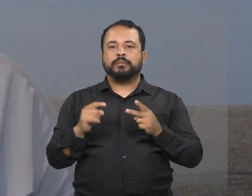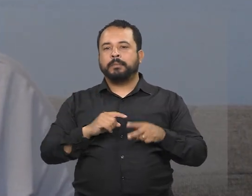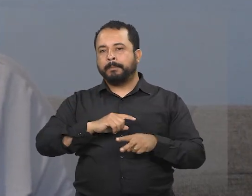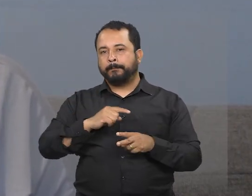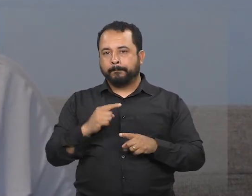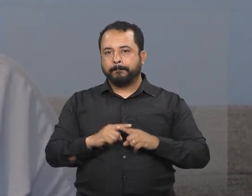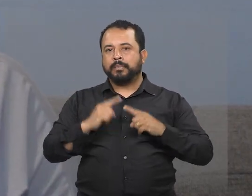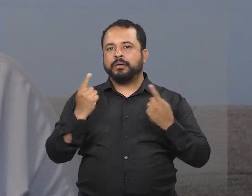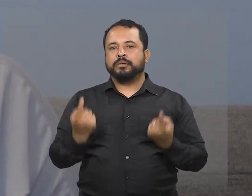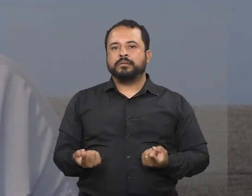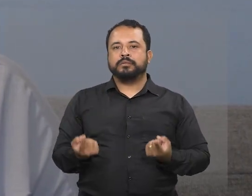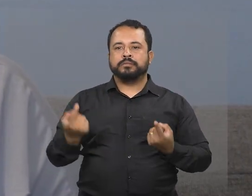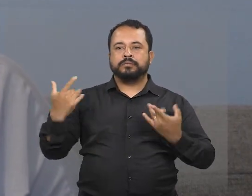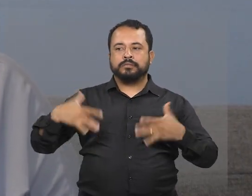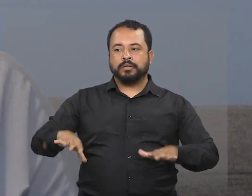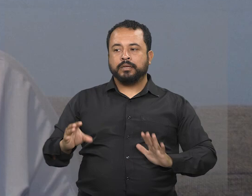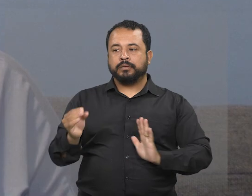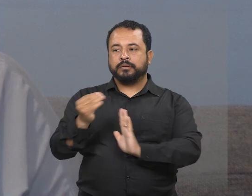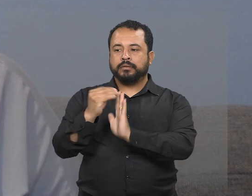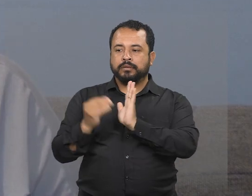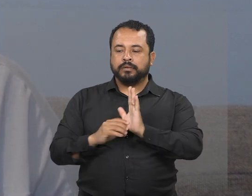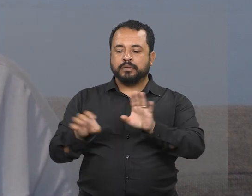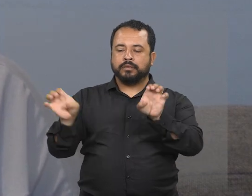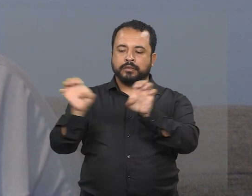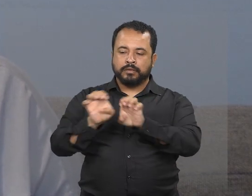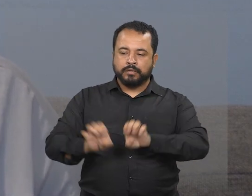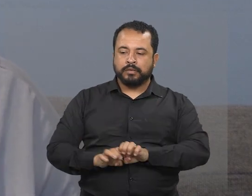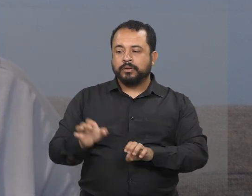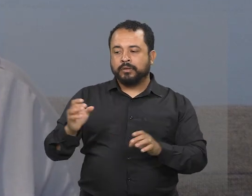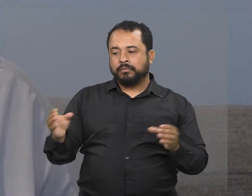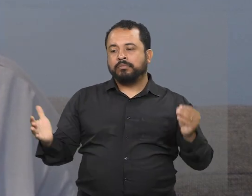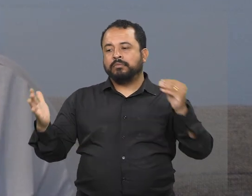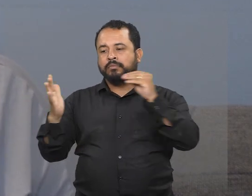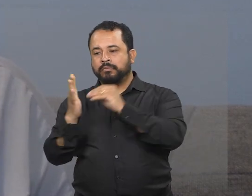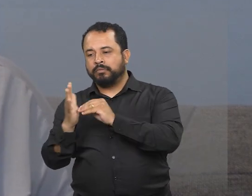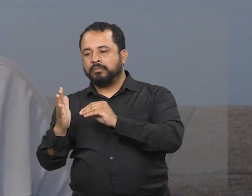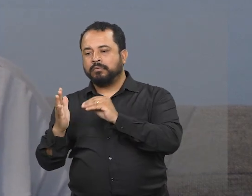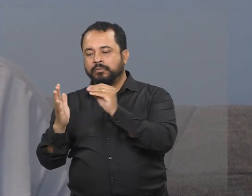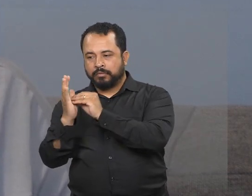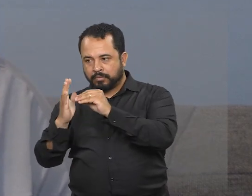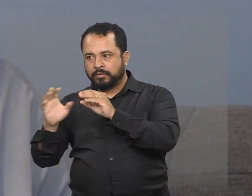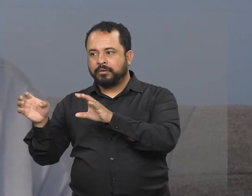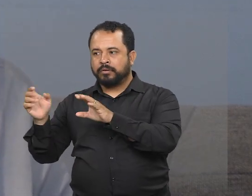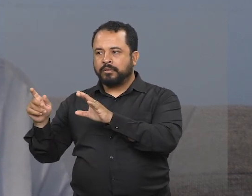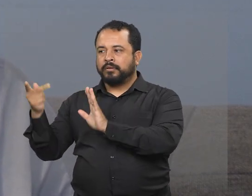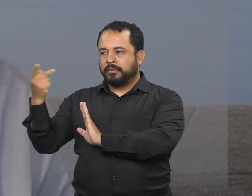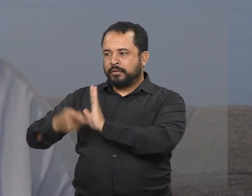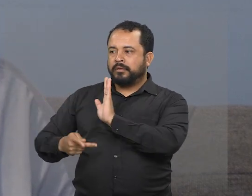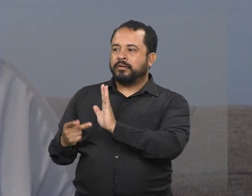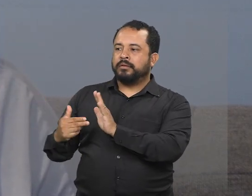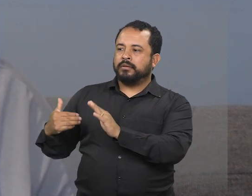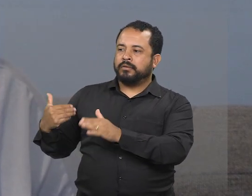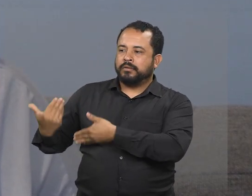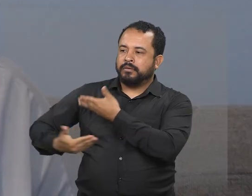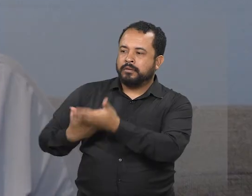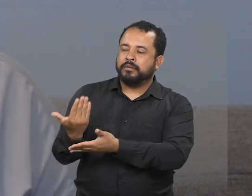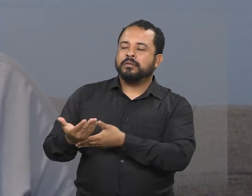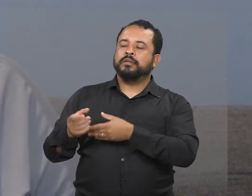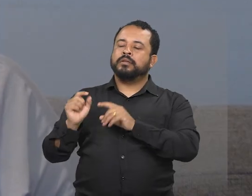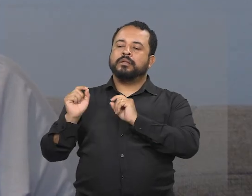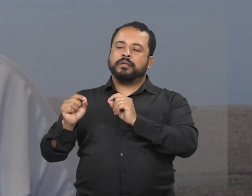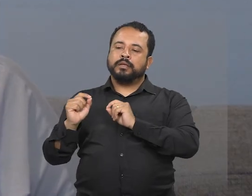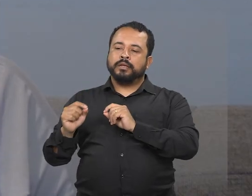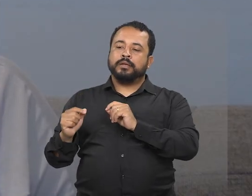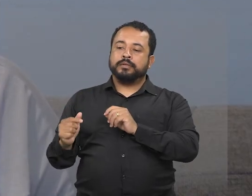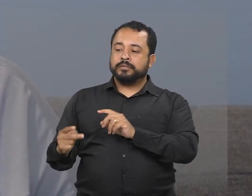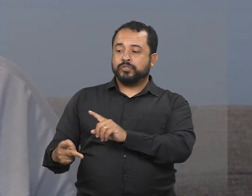direito, ela é um componente estruturante para os projetos que nós devemos desenvolver, especialmente